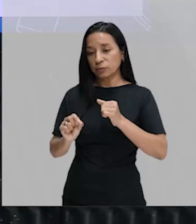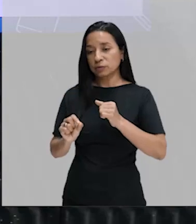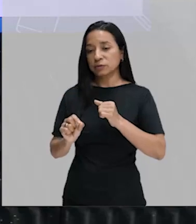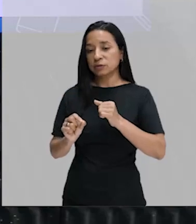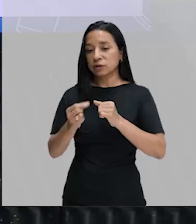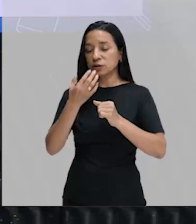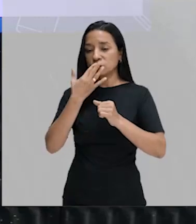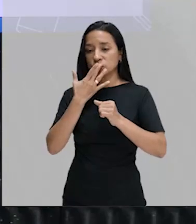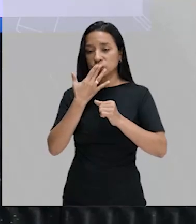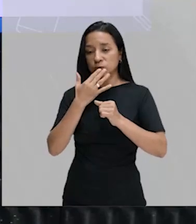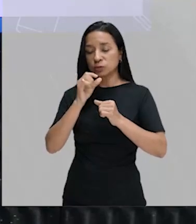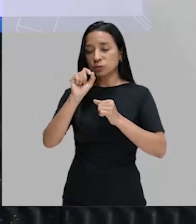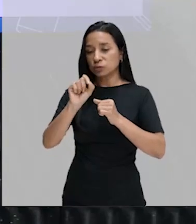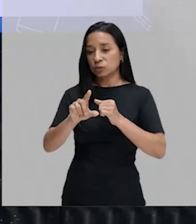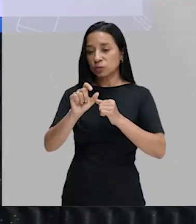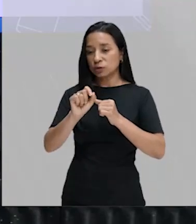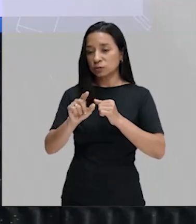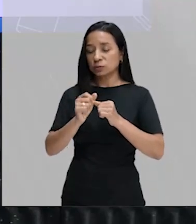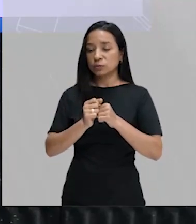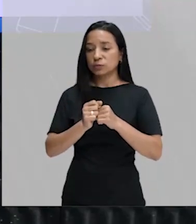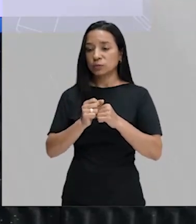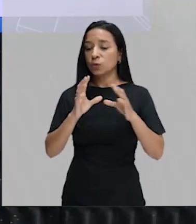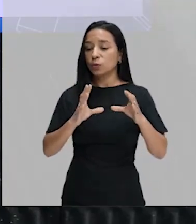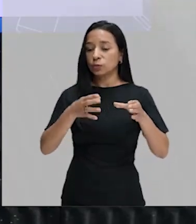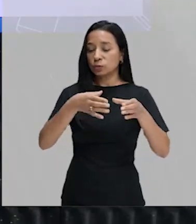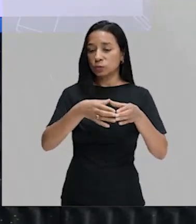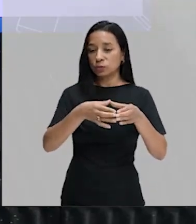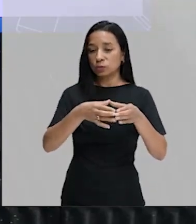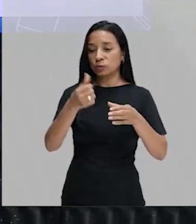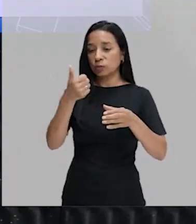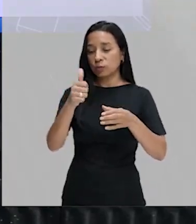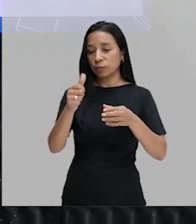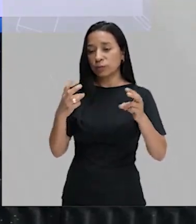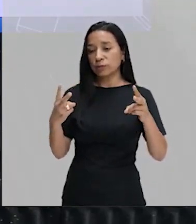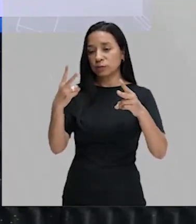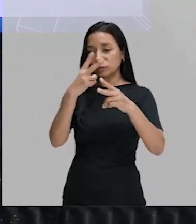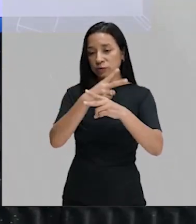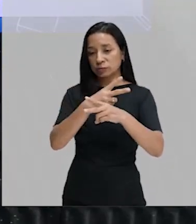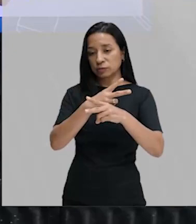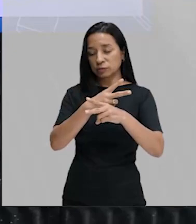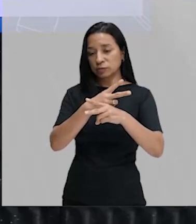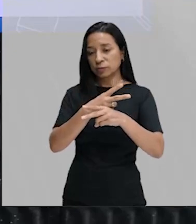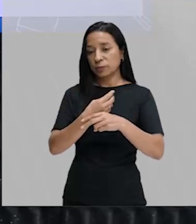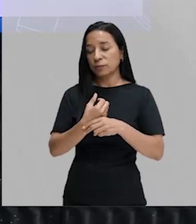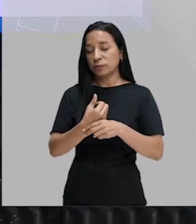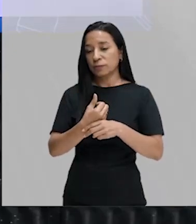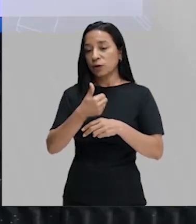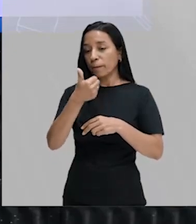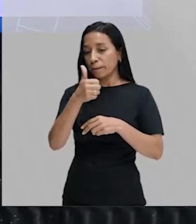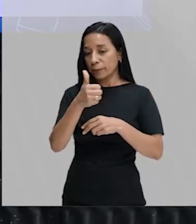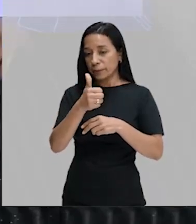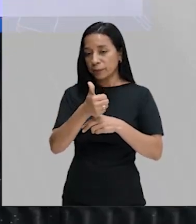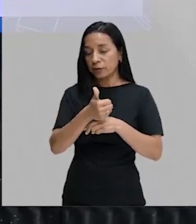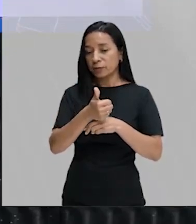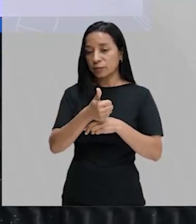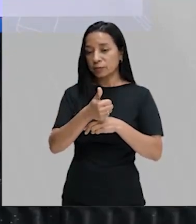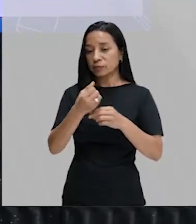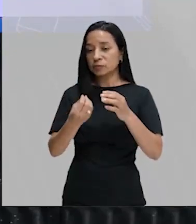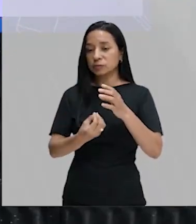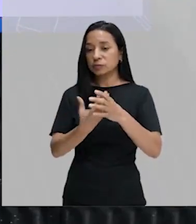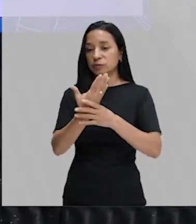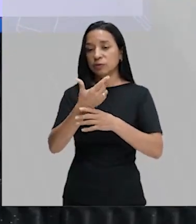coloração azul na prole. Os dois cruzamentos. Esse aqui é o primeiro cruzamento. Então, a porcentagem que nasceu nesse primeiro cruzamento aqui é